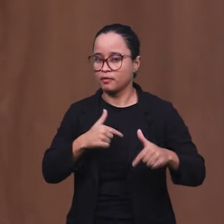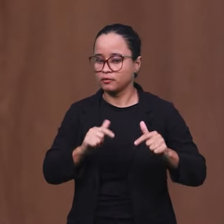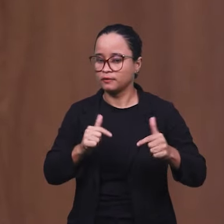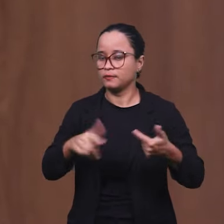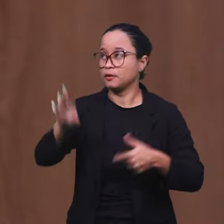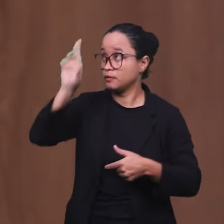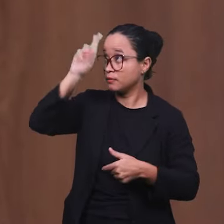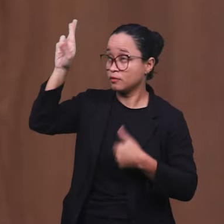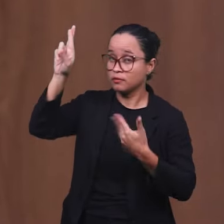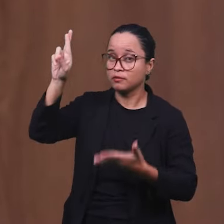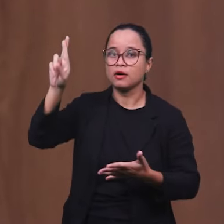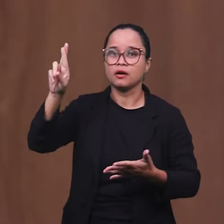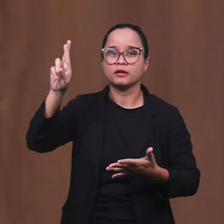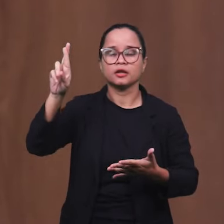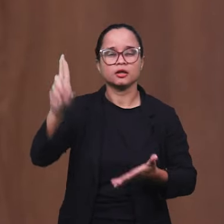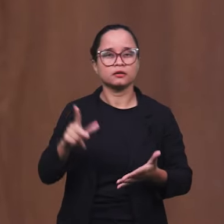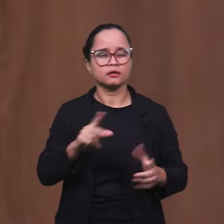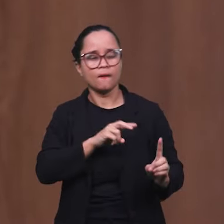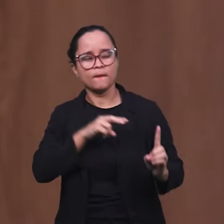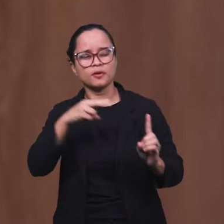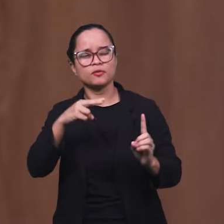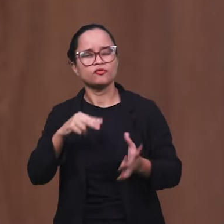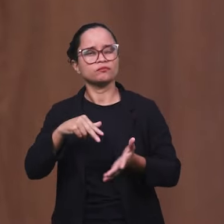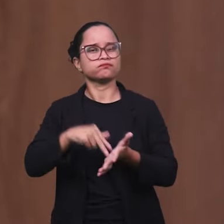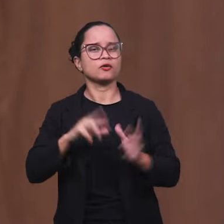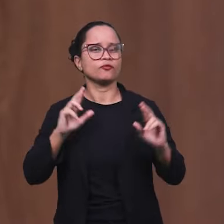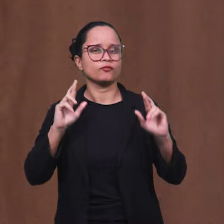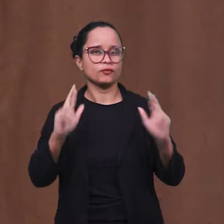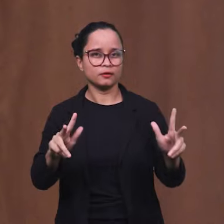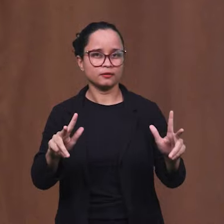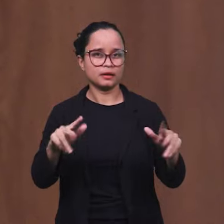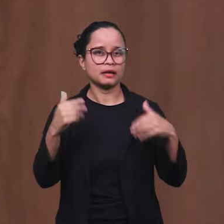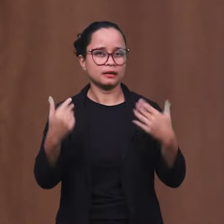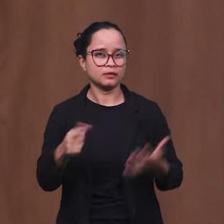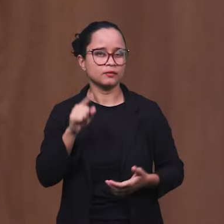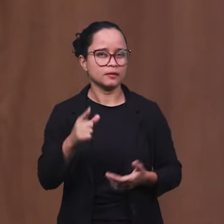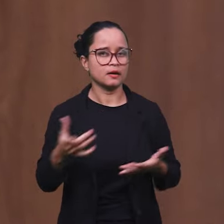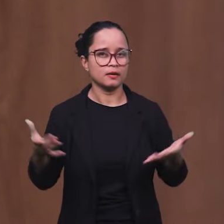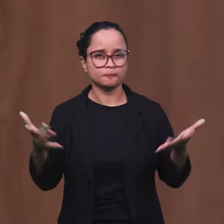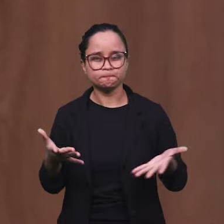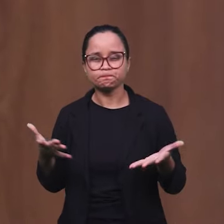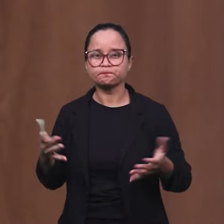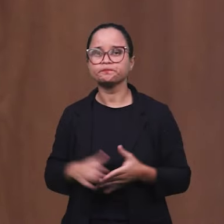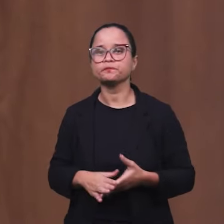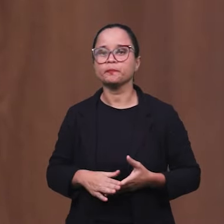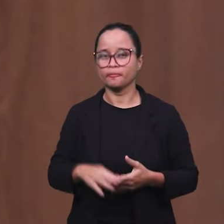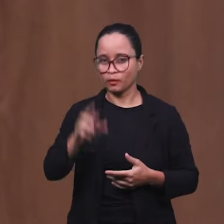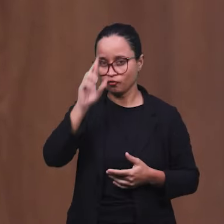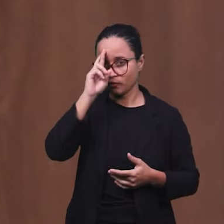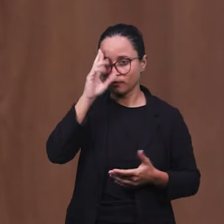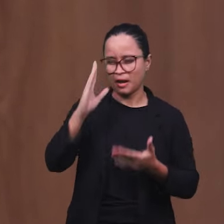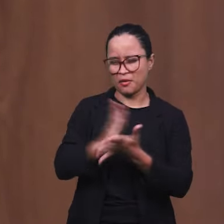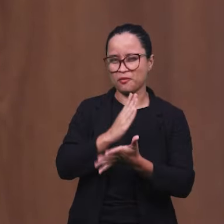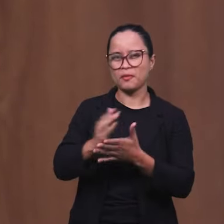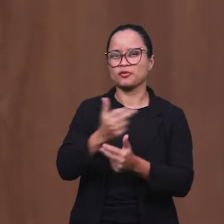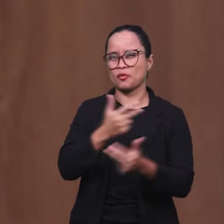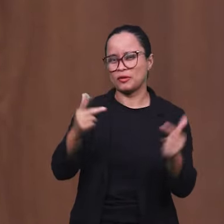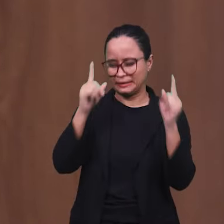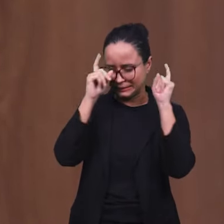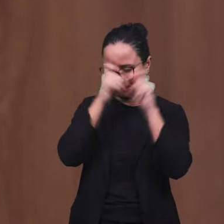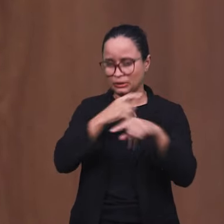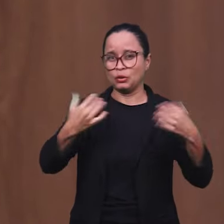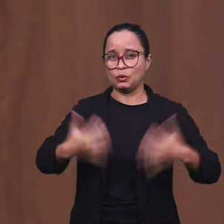fazendo para o Senhor. Você está em outra posição. Então você não vai... Mesmo que o patrão te